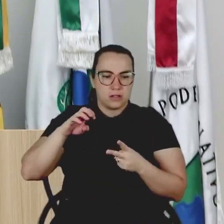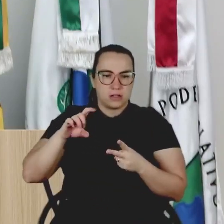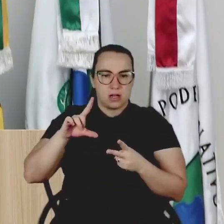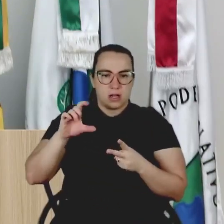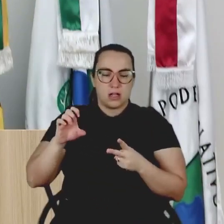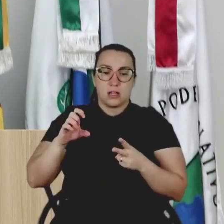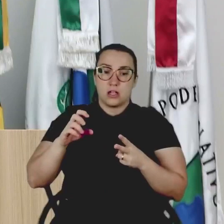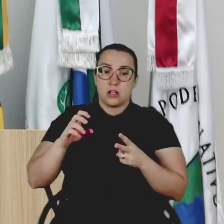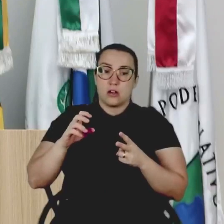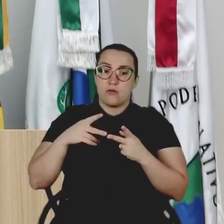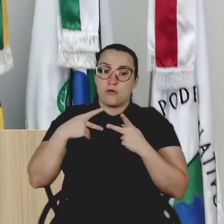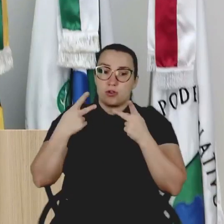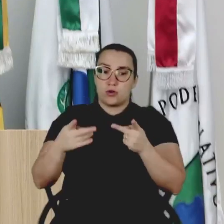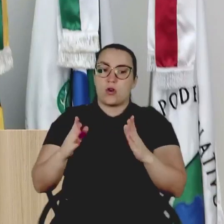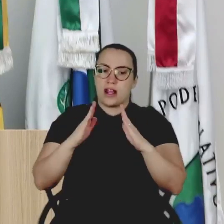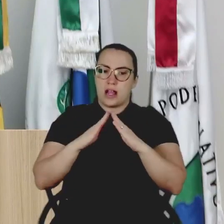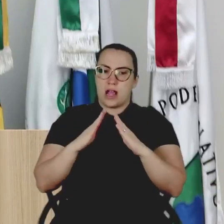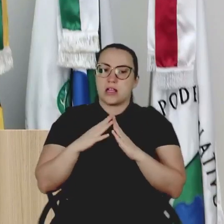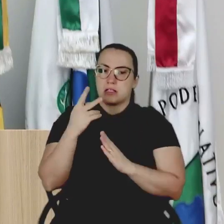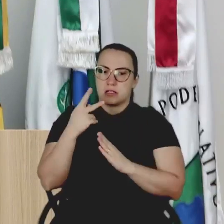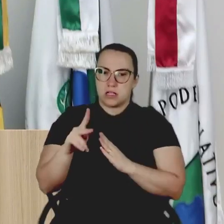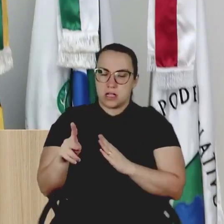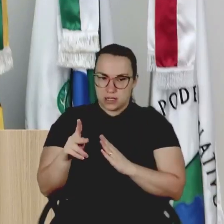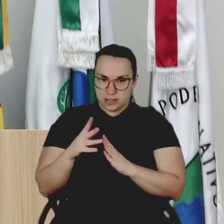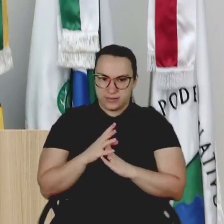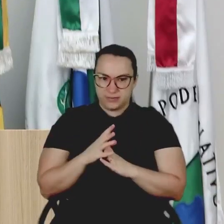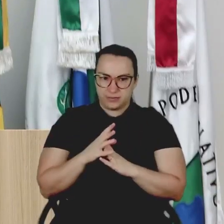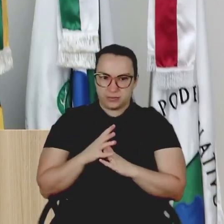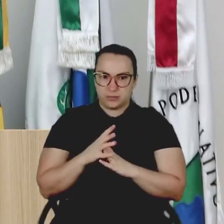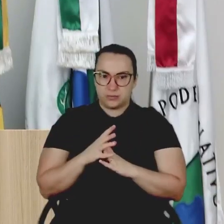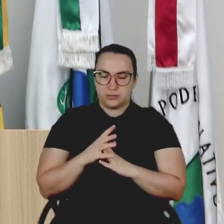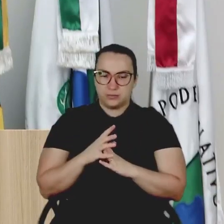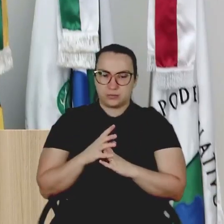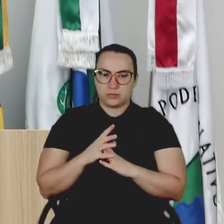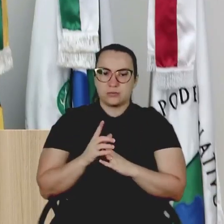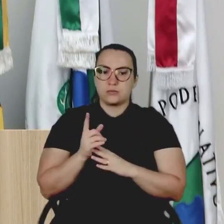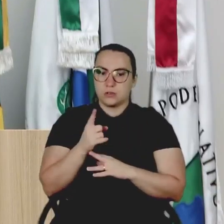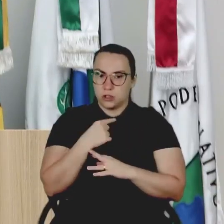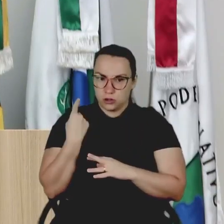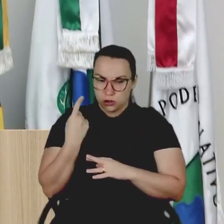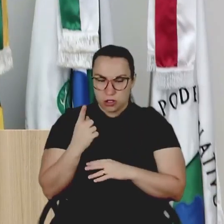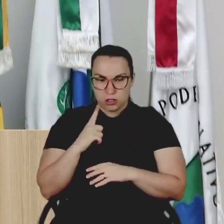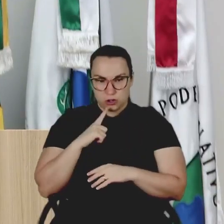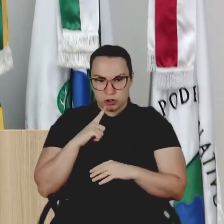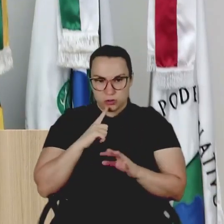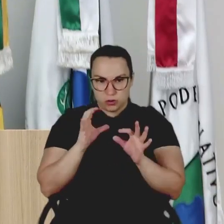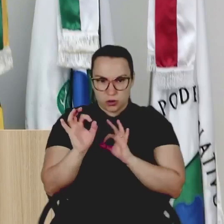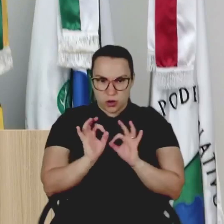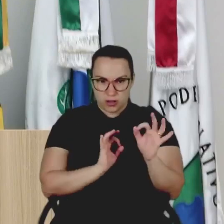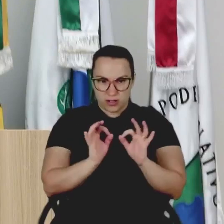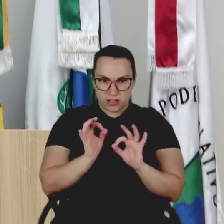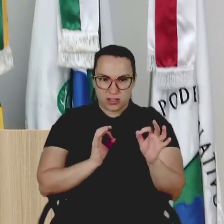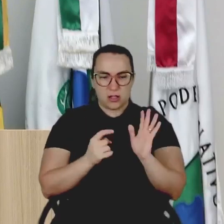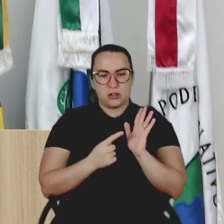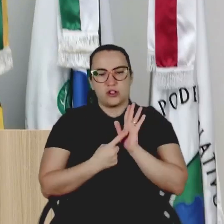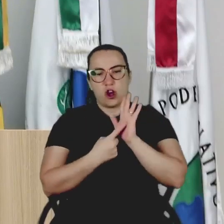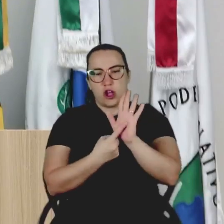Galvão. E, na ocasião, nós tínhamos organizado em fazer uma